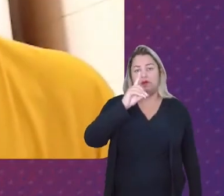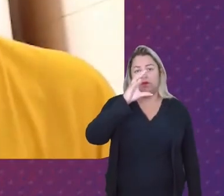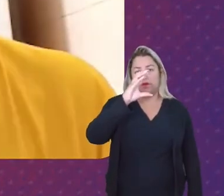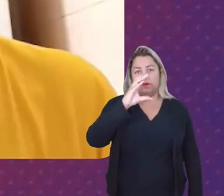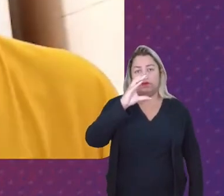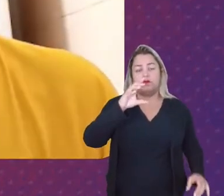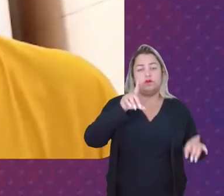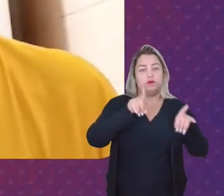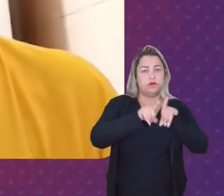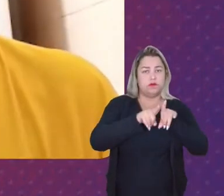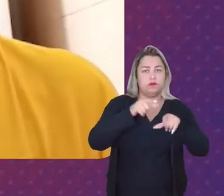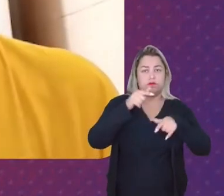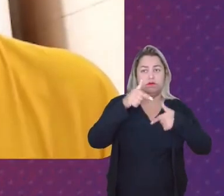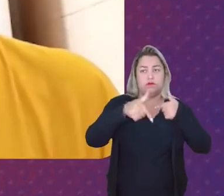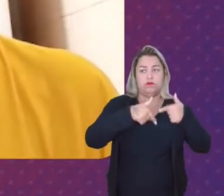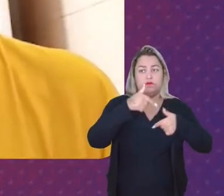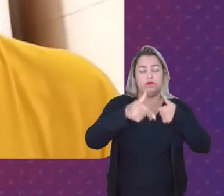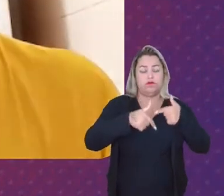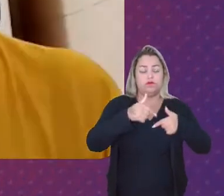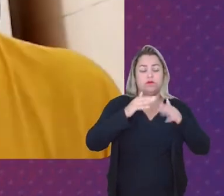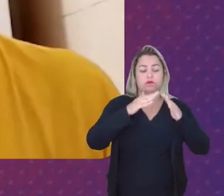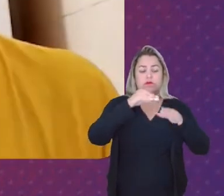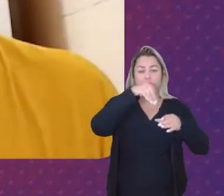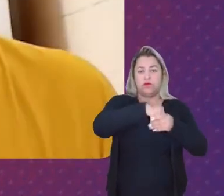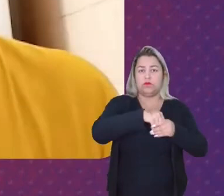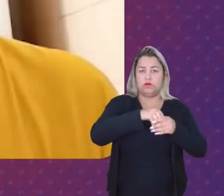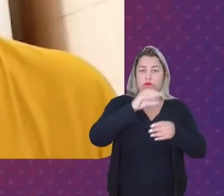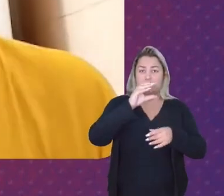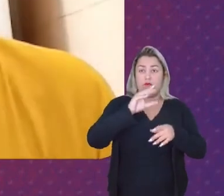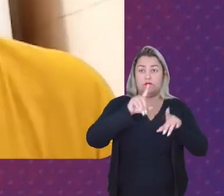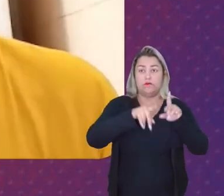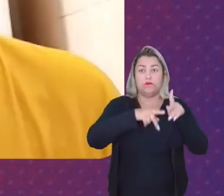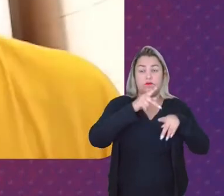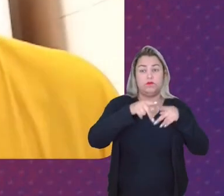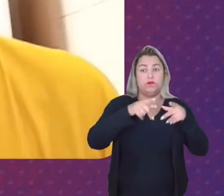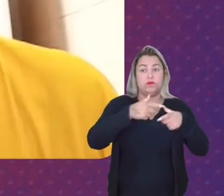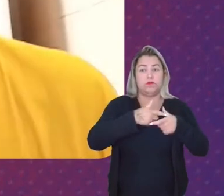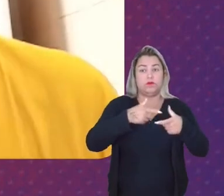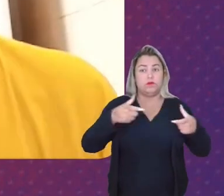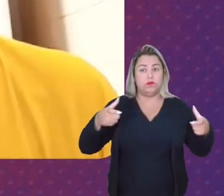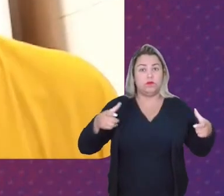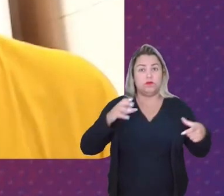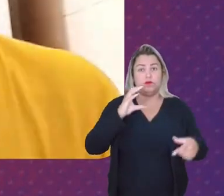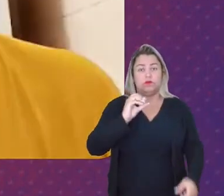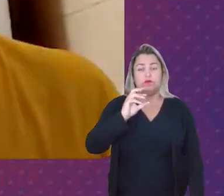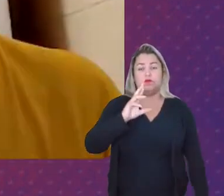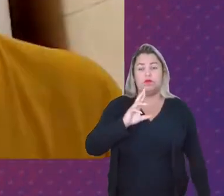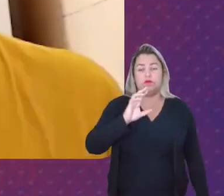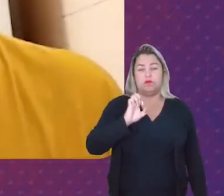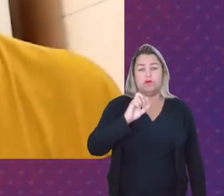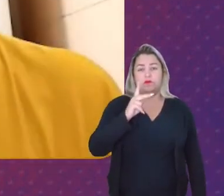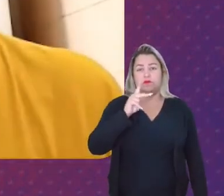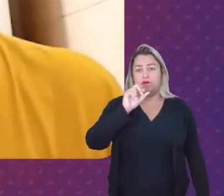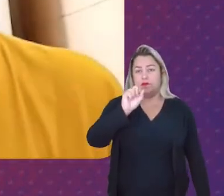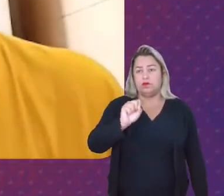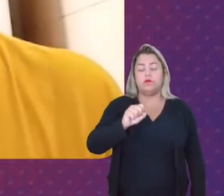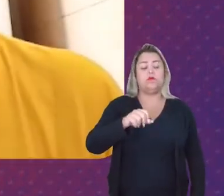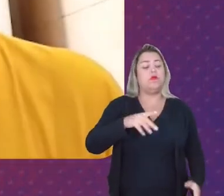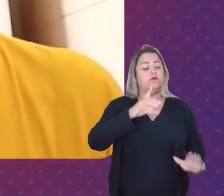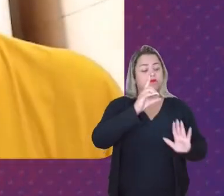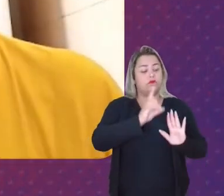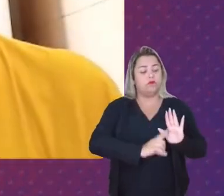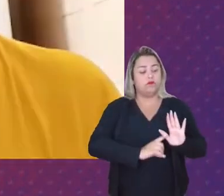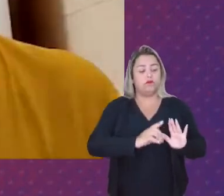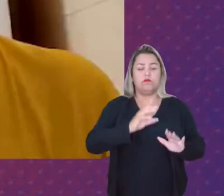Doméstico Cidadão, está o pedido da ampliação do número de creches, que é um direito da criança na